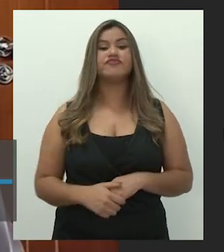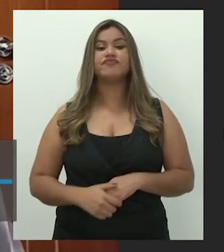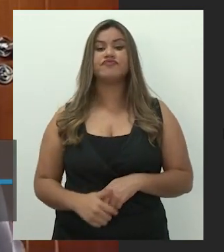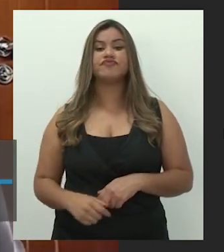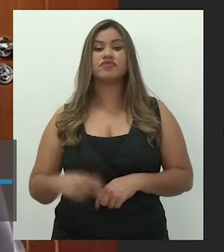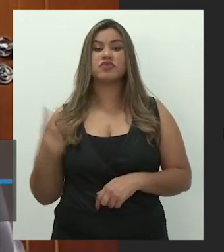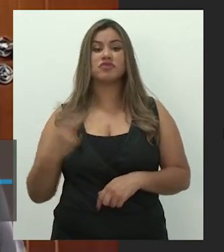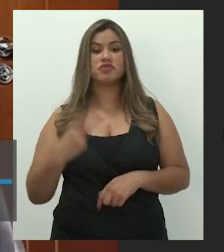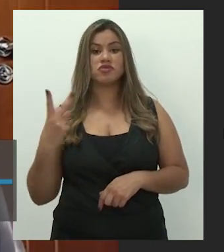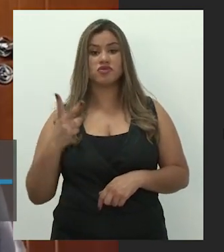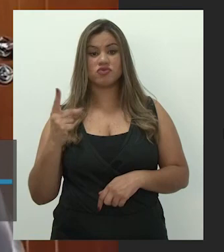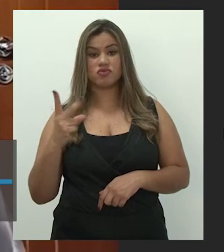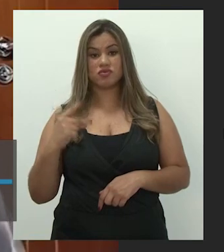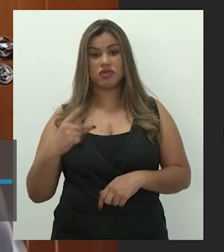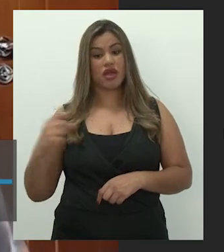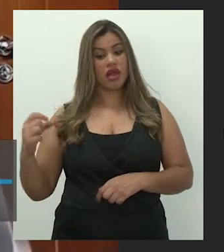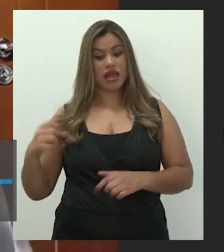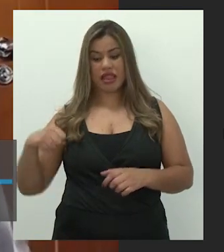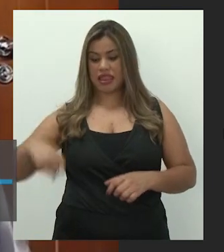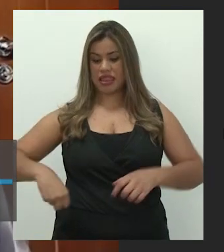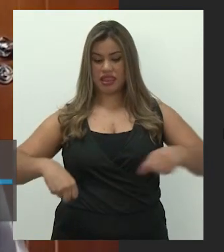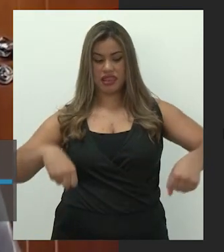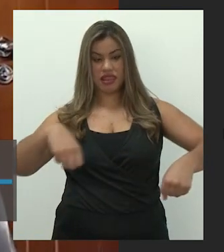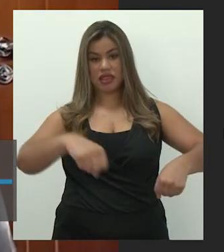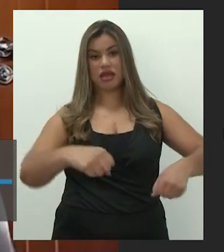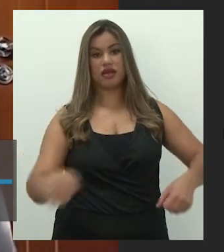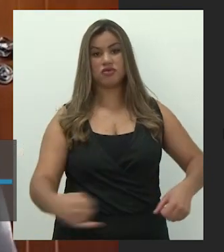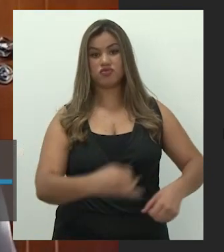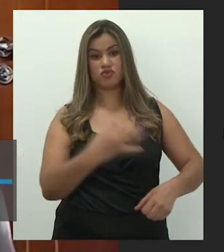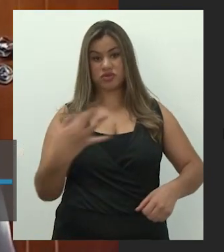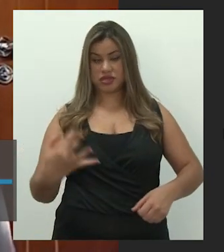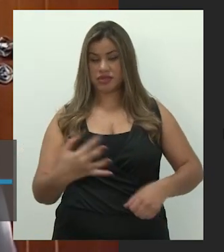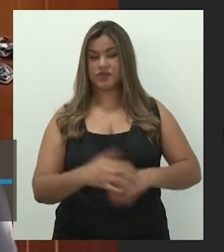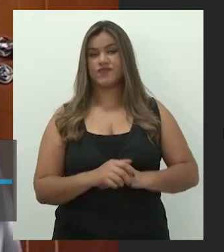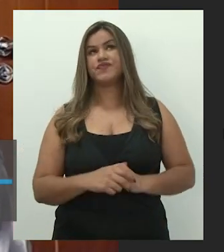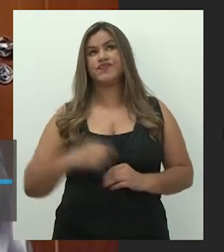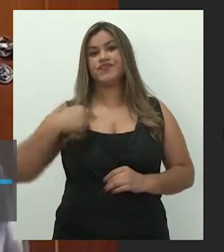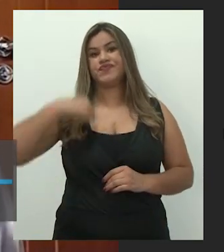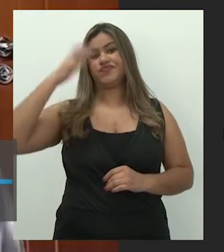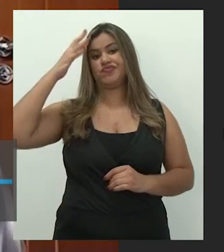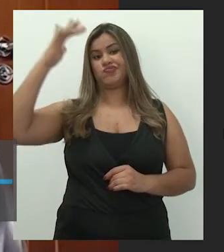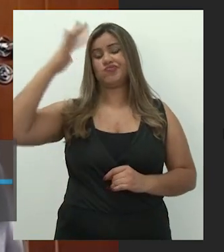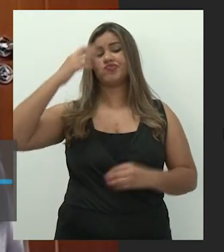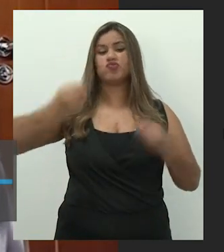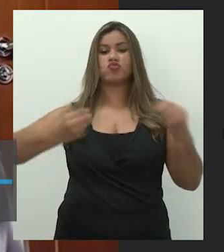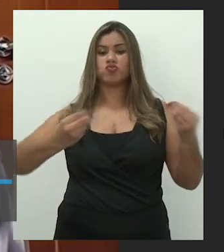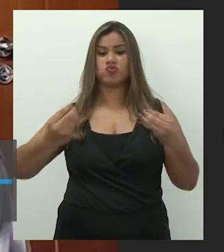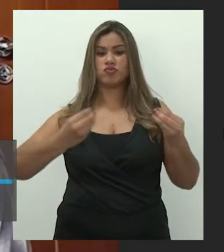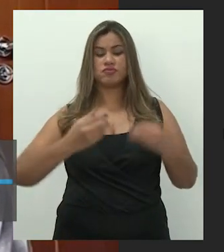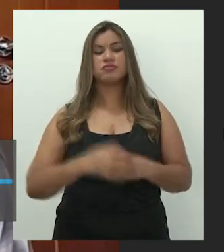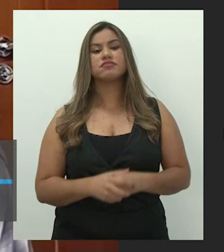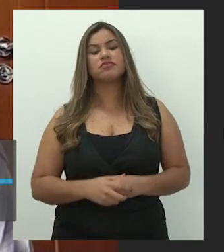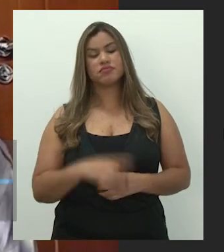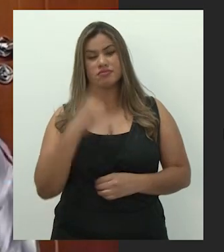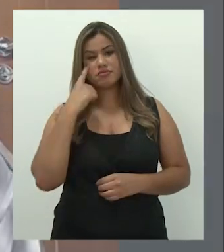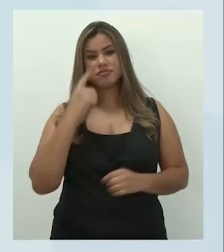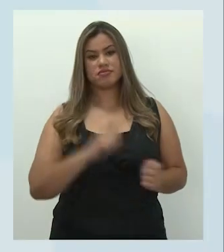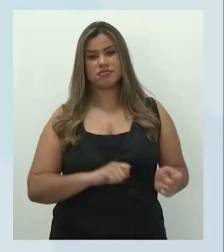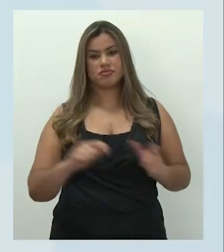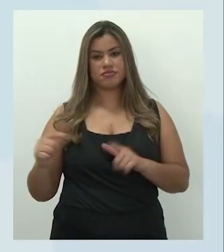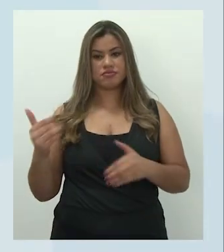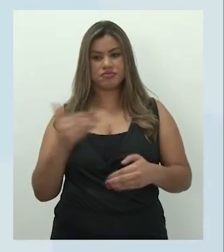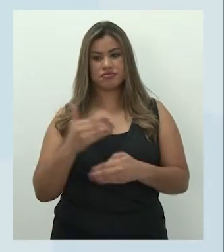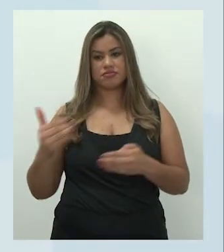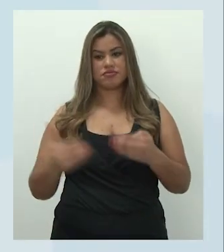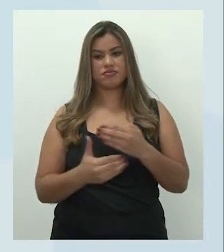é a quantidade de latas tem que ser exatamente igual. Então, como que a gente pode pensar nessas latas? Poderia colocar o slide, por favor?